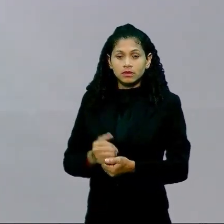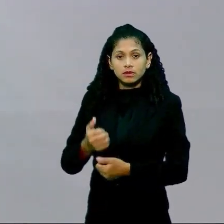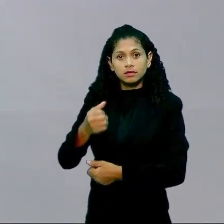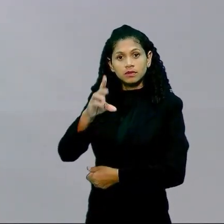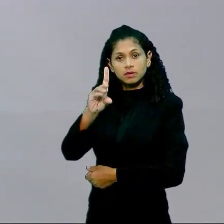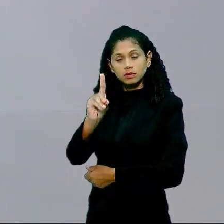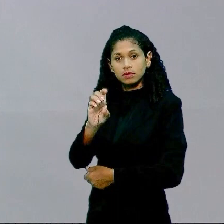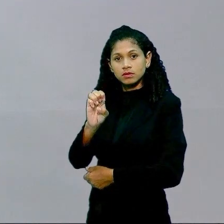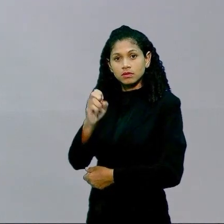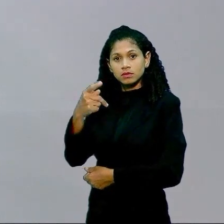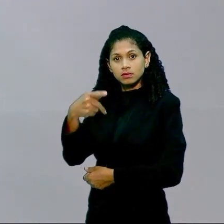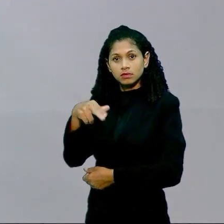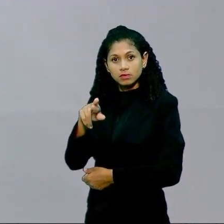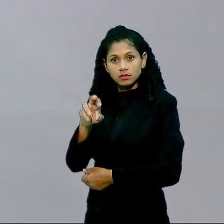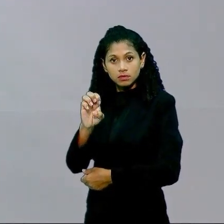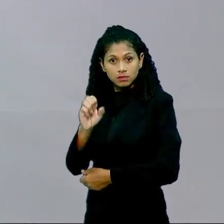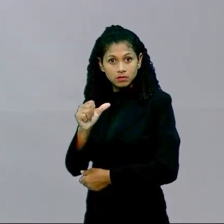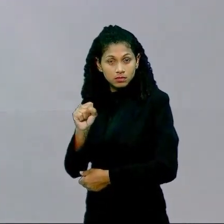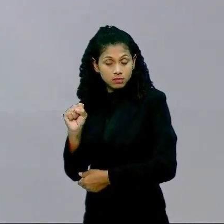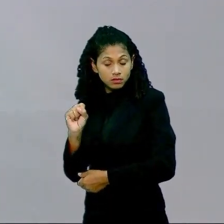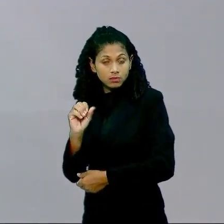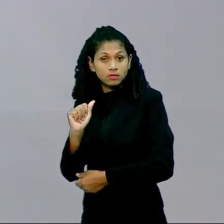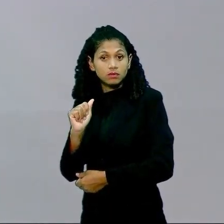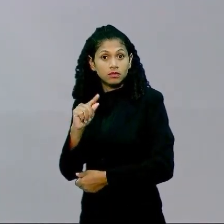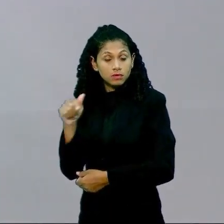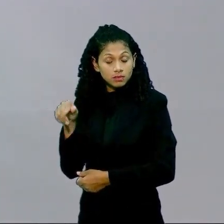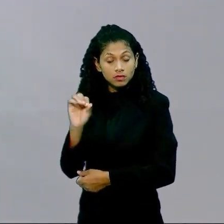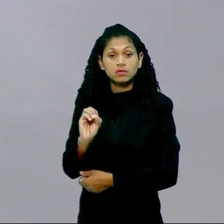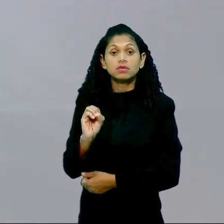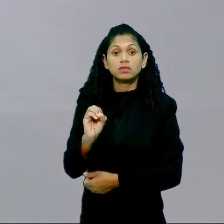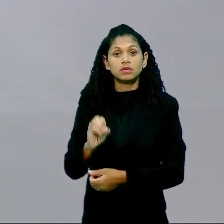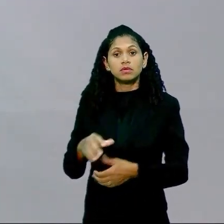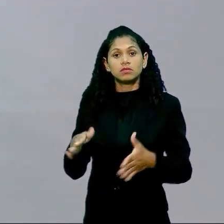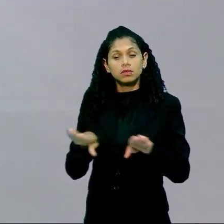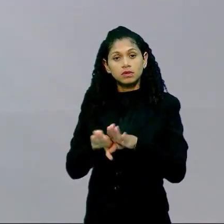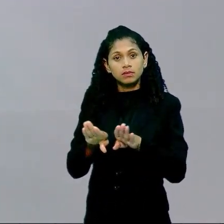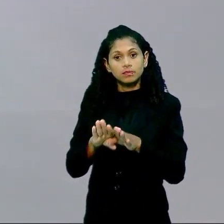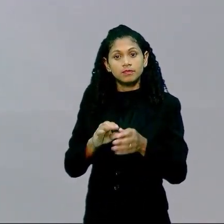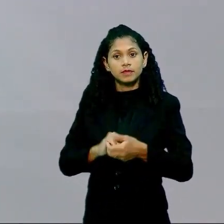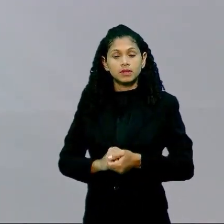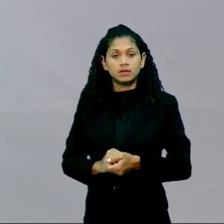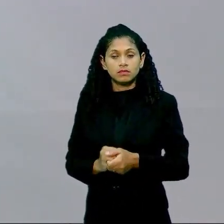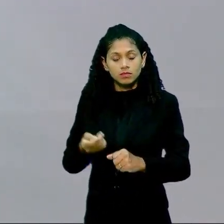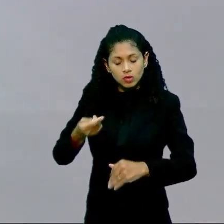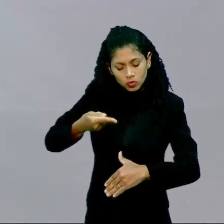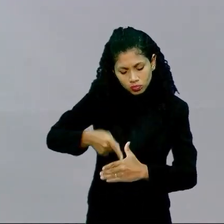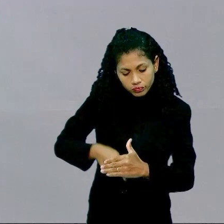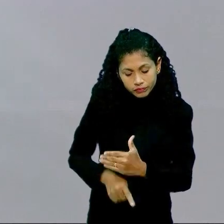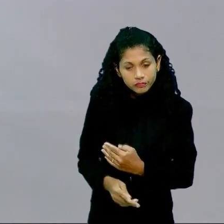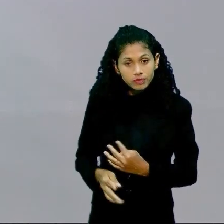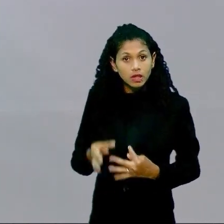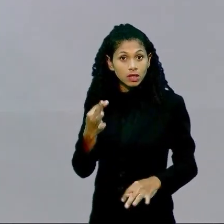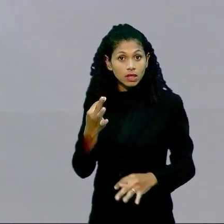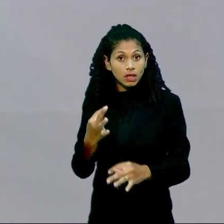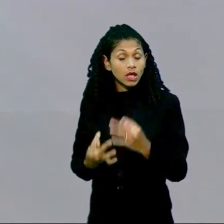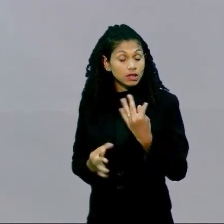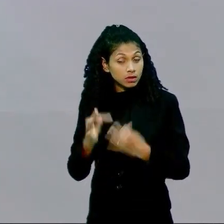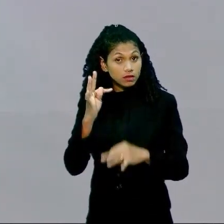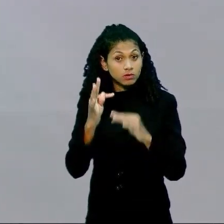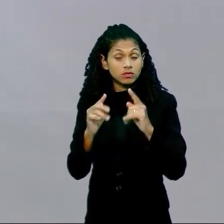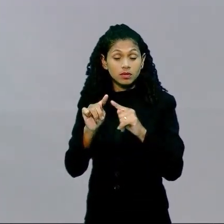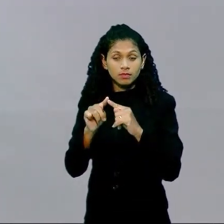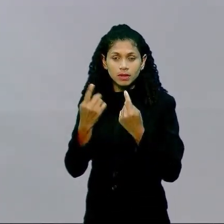de conhecimento, a gente vai abordar ainda um pouco mais aprofundado esse aspecto da tecnologia e ver que ela tem sim o seu saldo positivo e